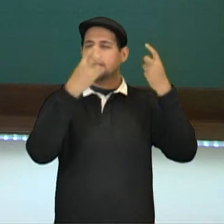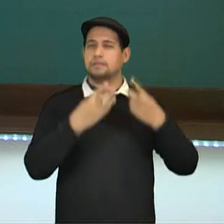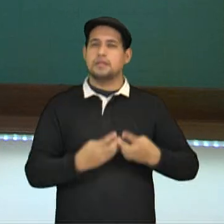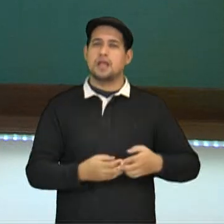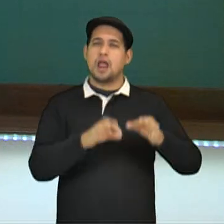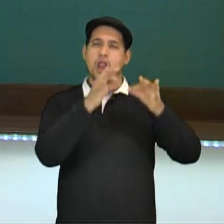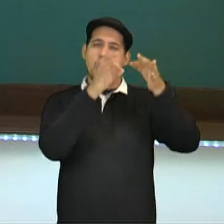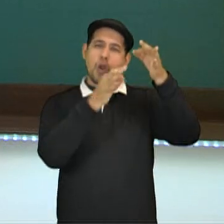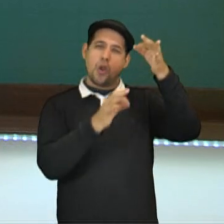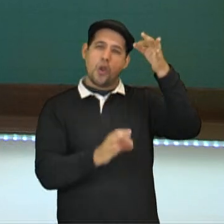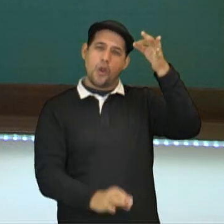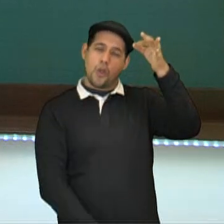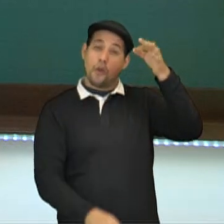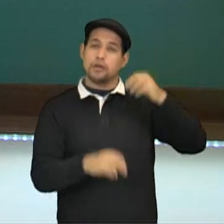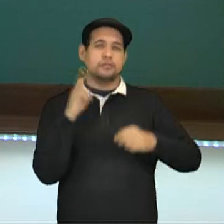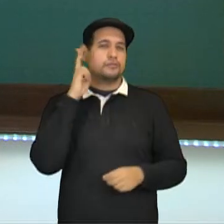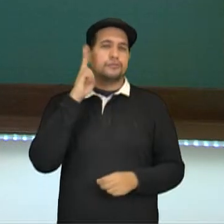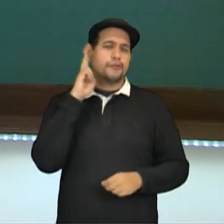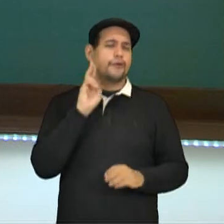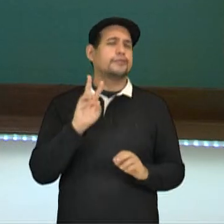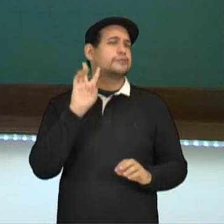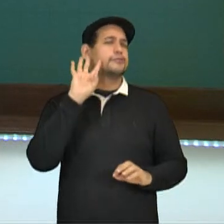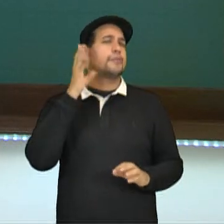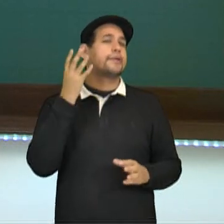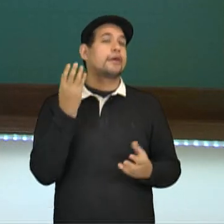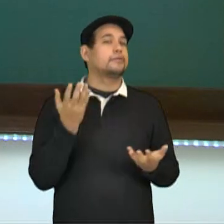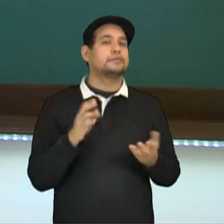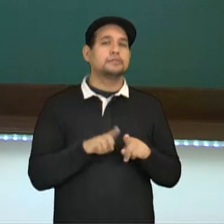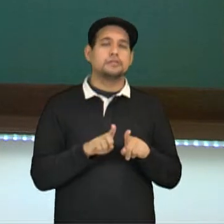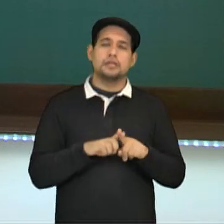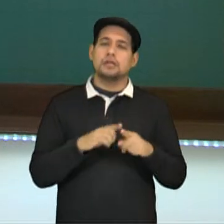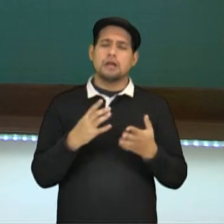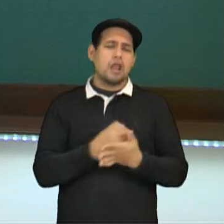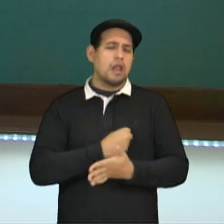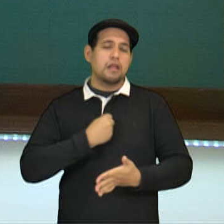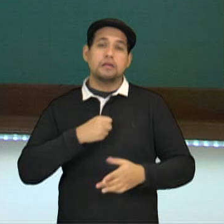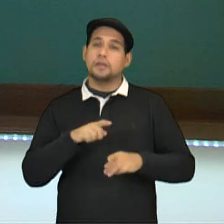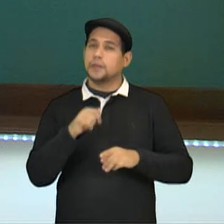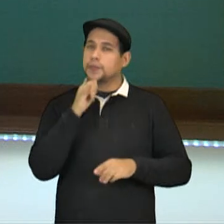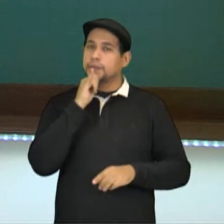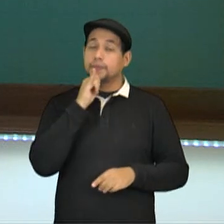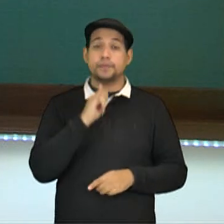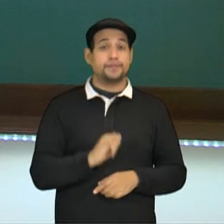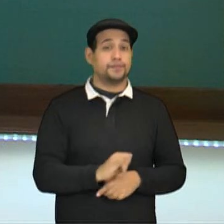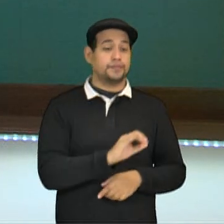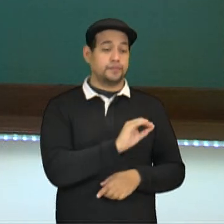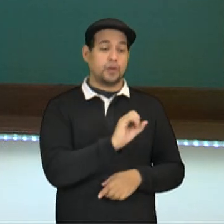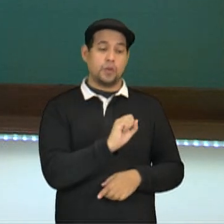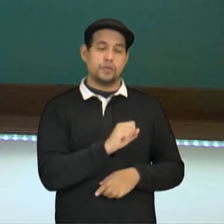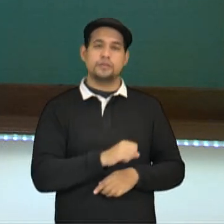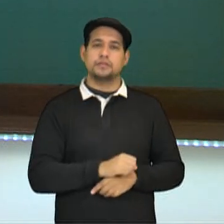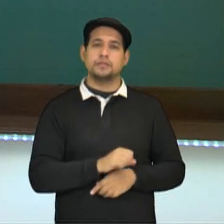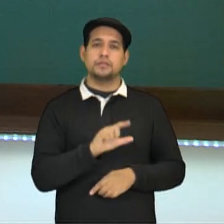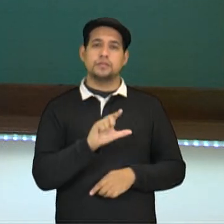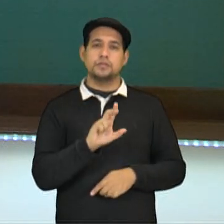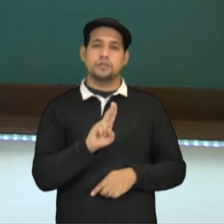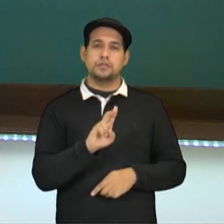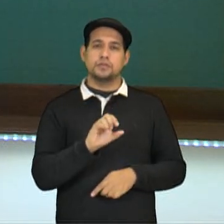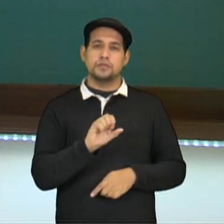grandes histórias sobre os grandes feitos heróicos. Por exemplo, lá os Lusíadas, que é uma